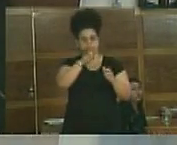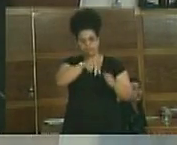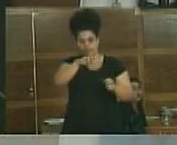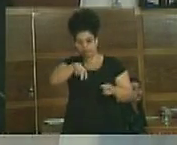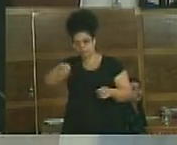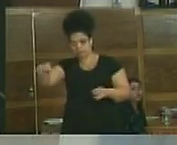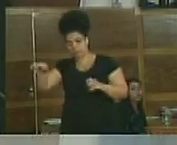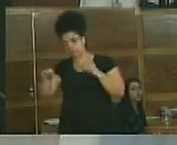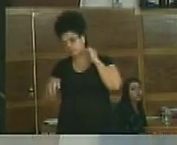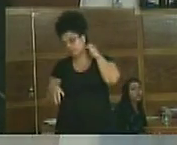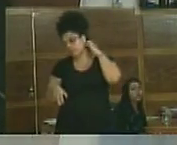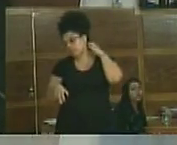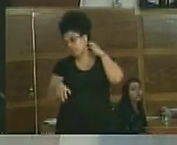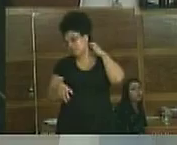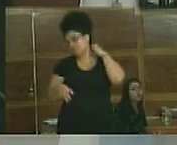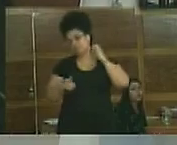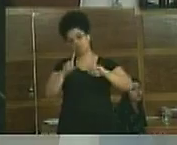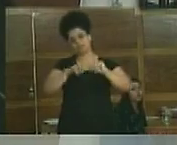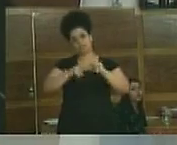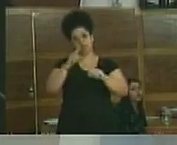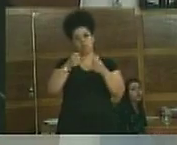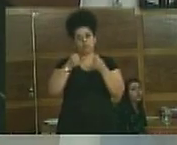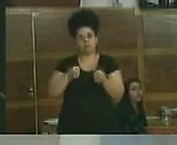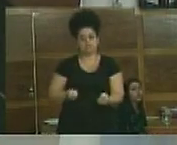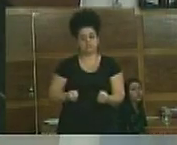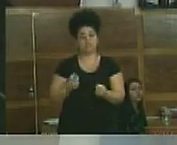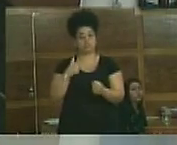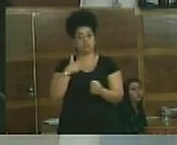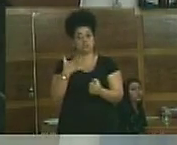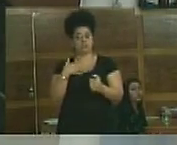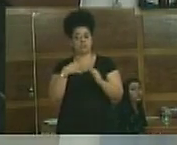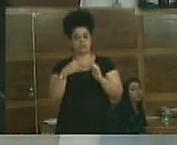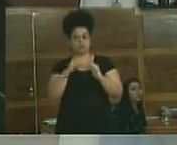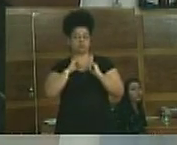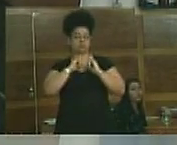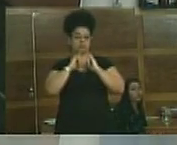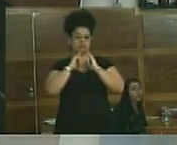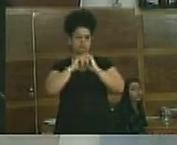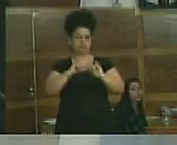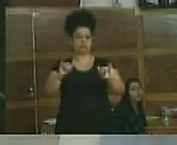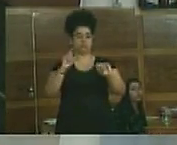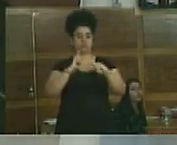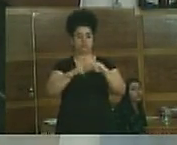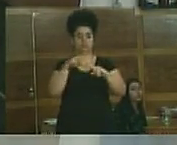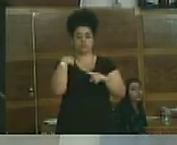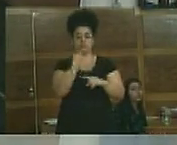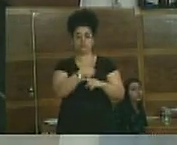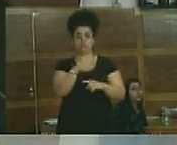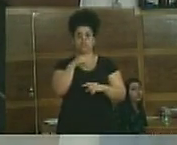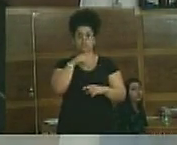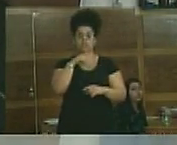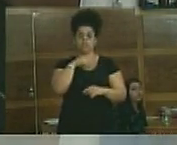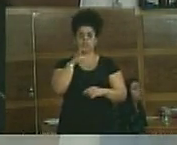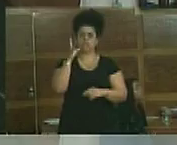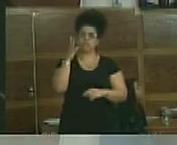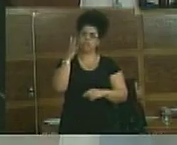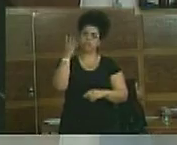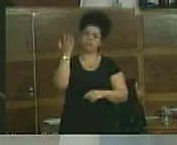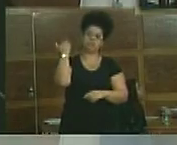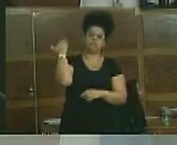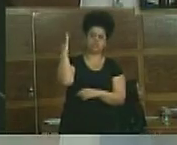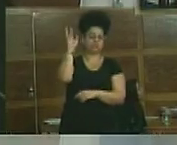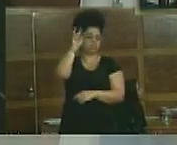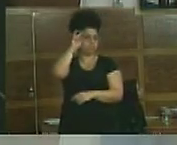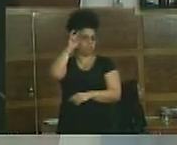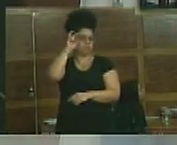levar material pesado para lá. Então, eu estou colocando aqui, gente, porque nós tivemos lá, inclusive na quinta-feira,